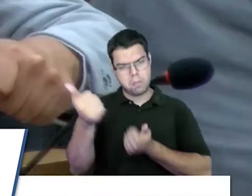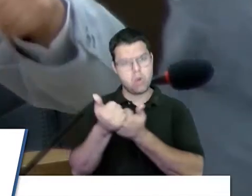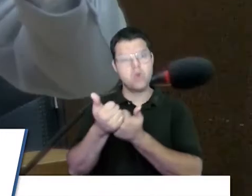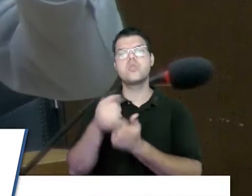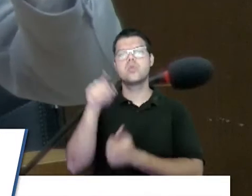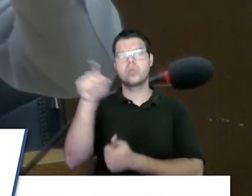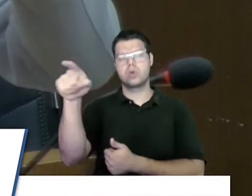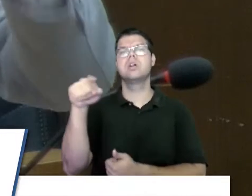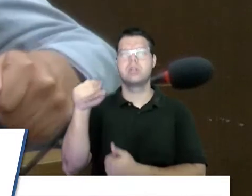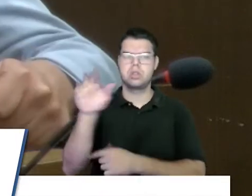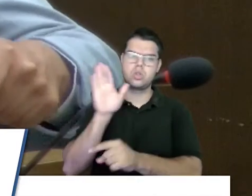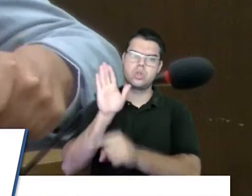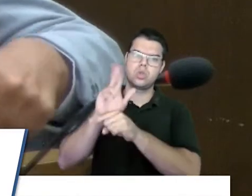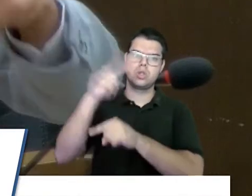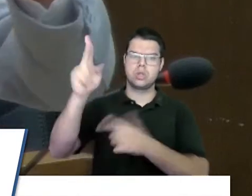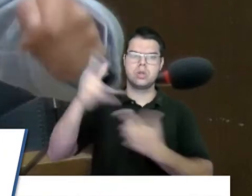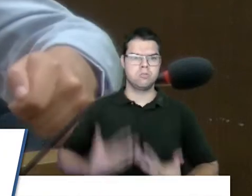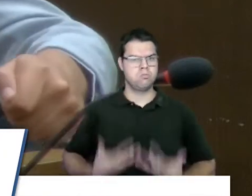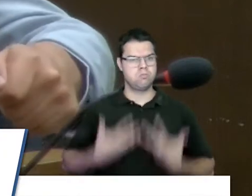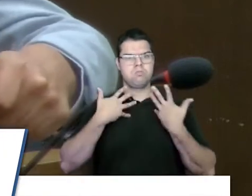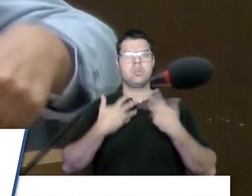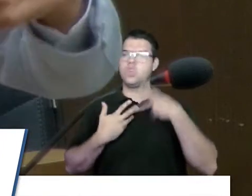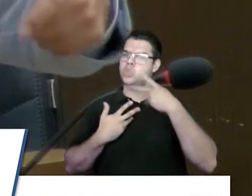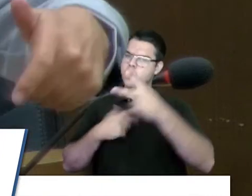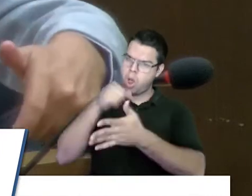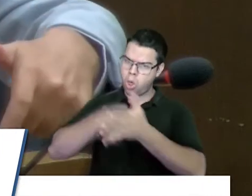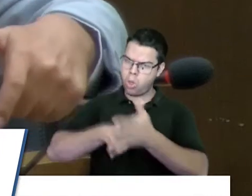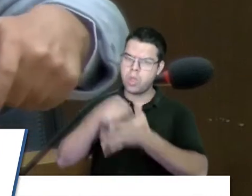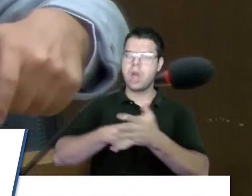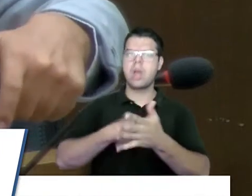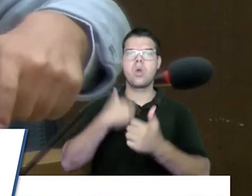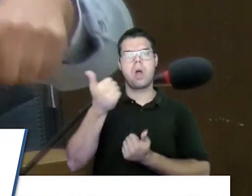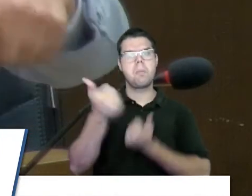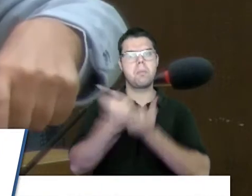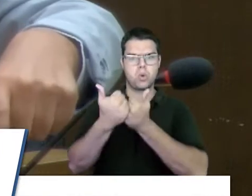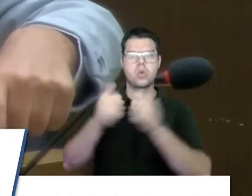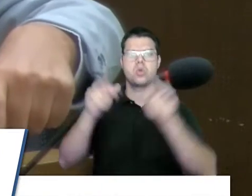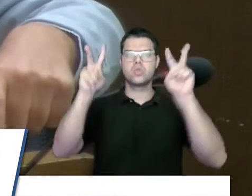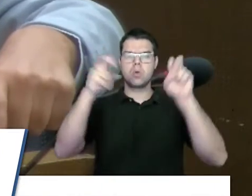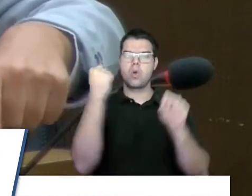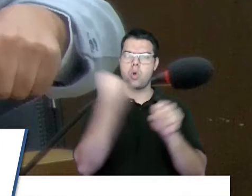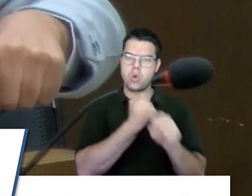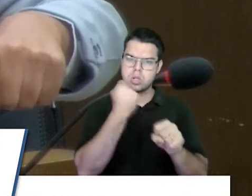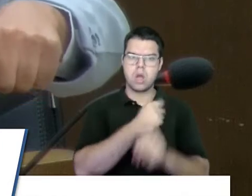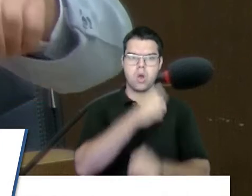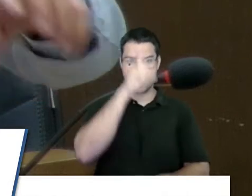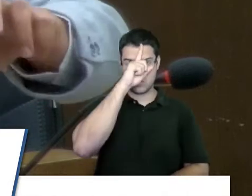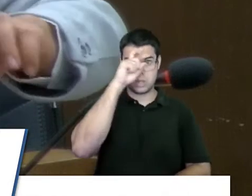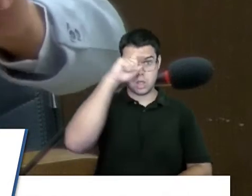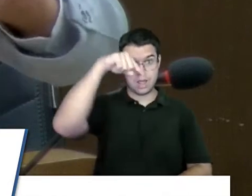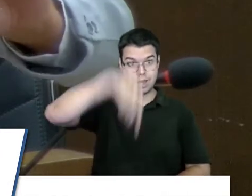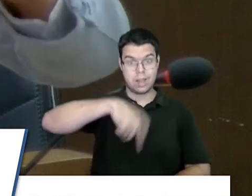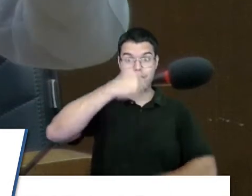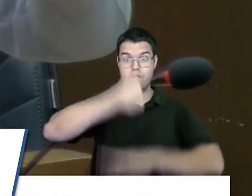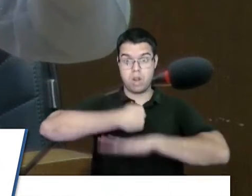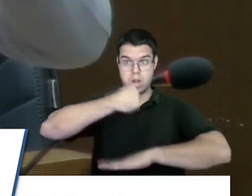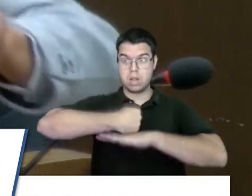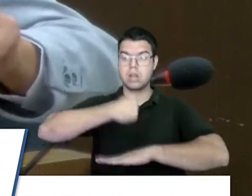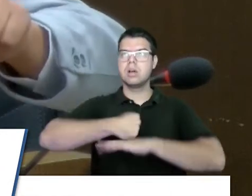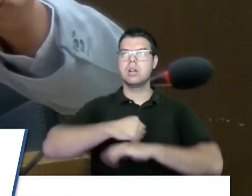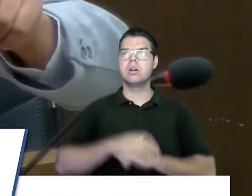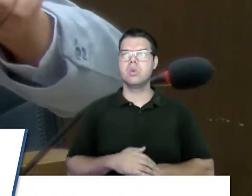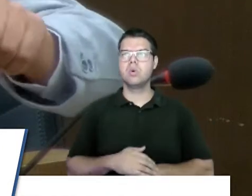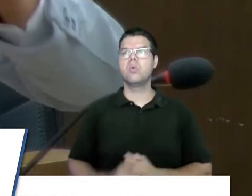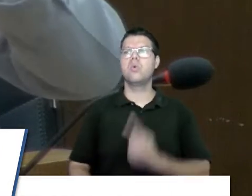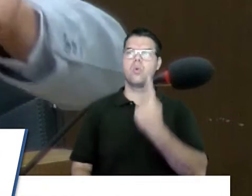teu entusiasmo, a tua luta no que diz a construção do hospital em Franca. A única coisa que eu deixo um